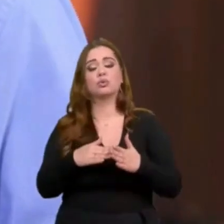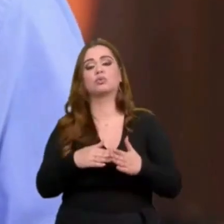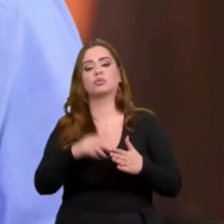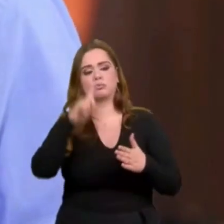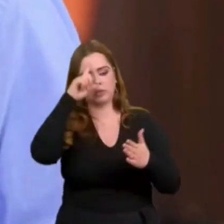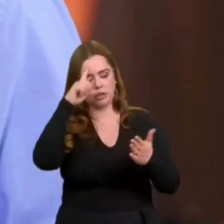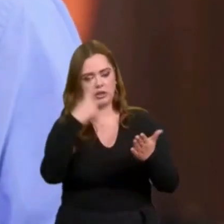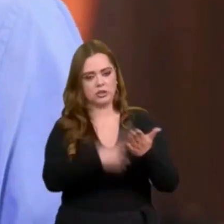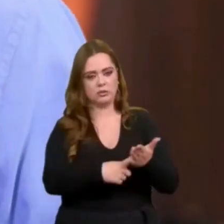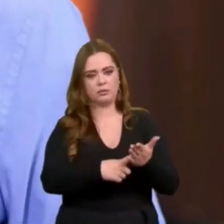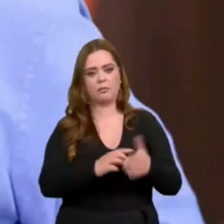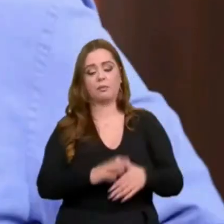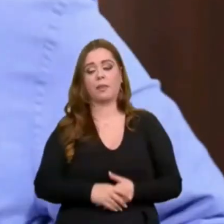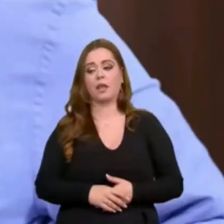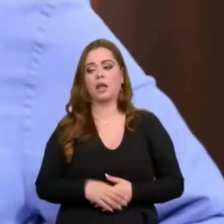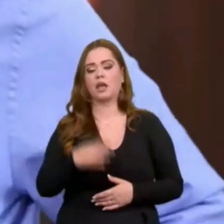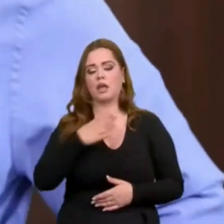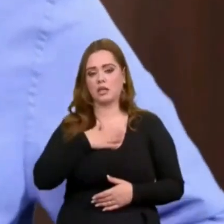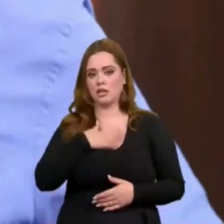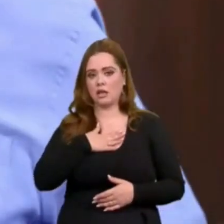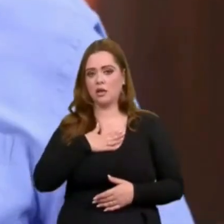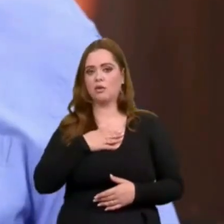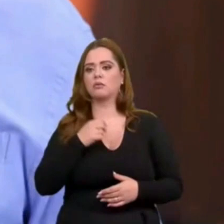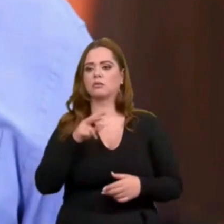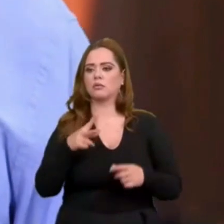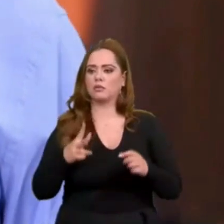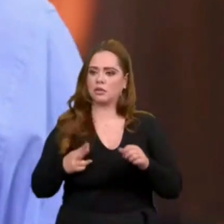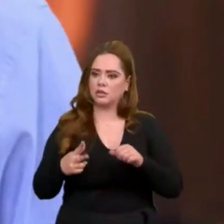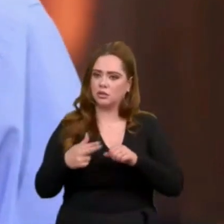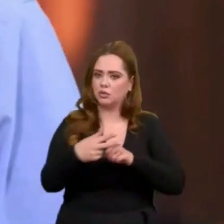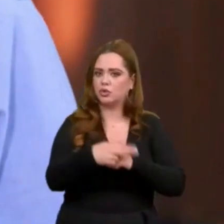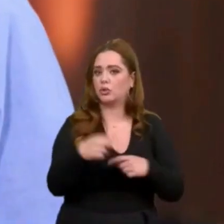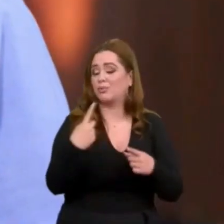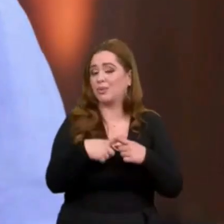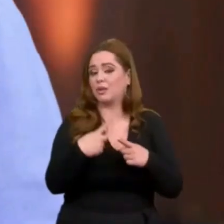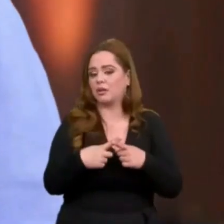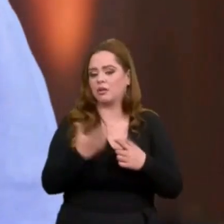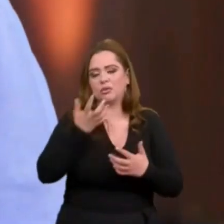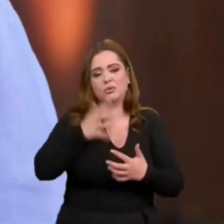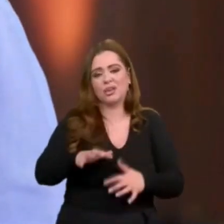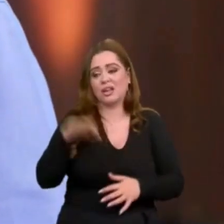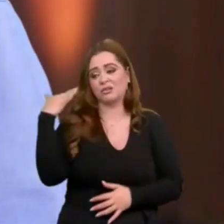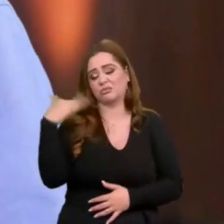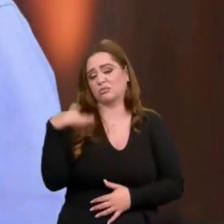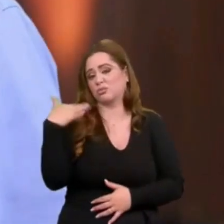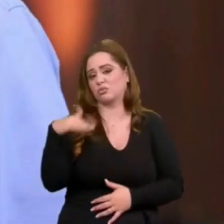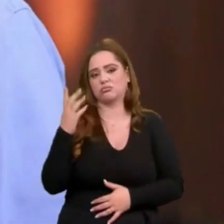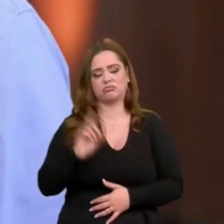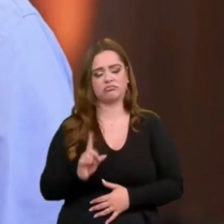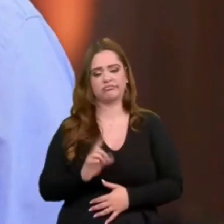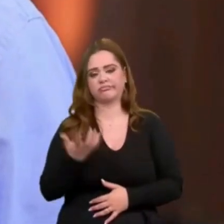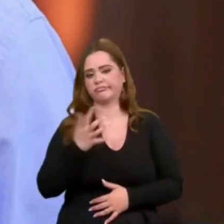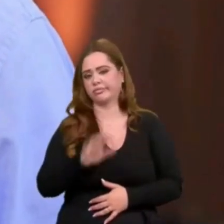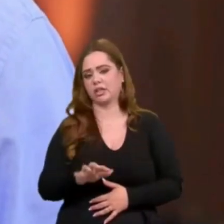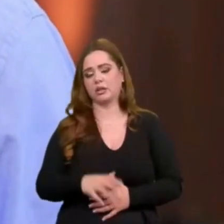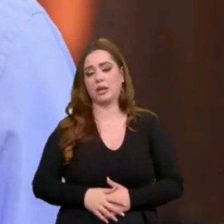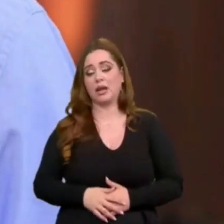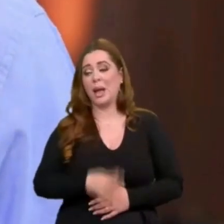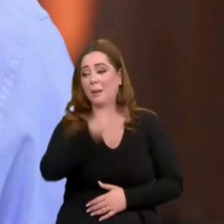porque eu não quero ficar com dor. Claro. Olha, deixa eu lhe falar uma coisa, Shoa. Ninguém consegue trabalhar com dor o dia